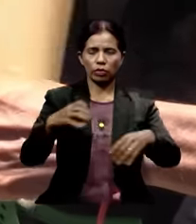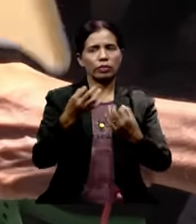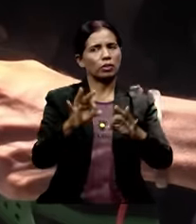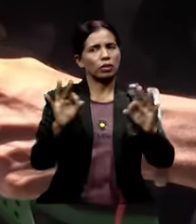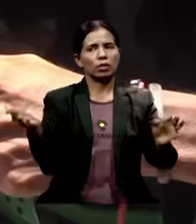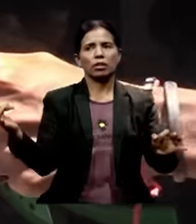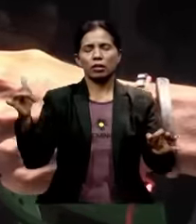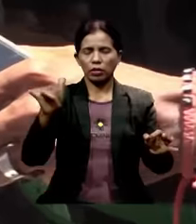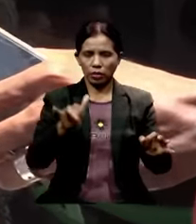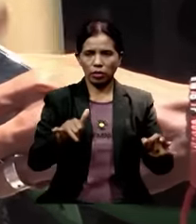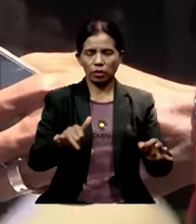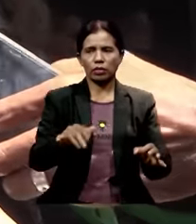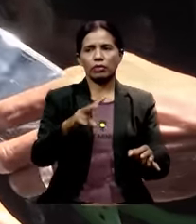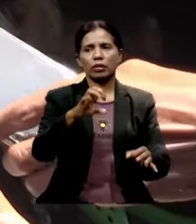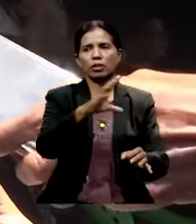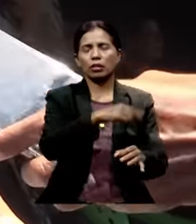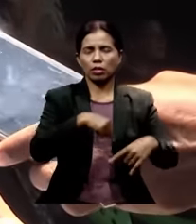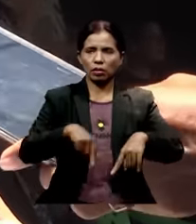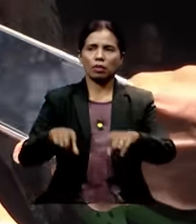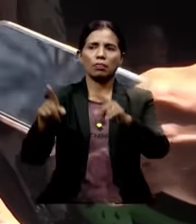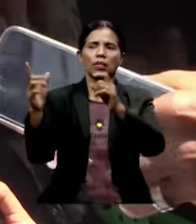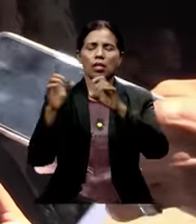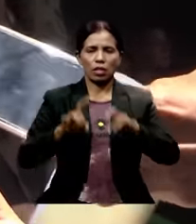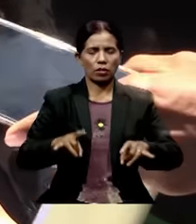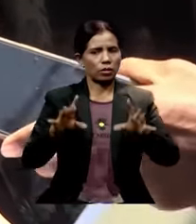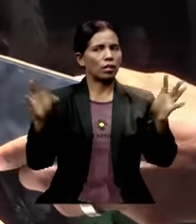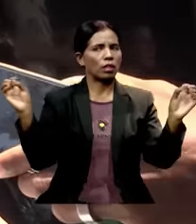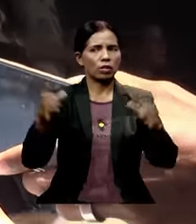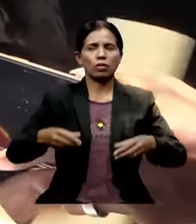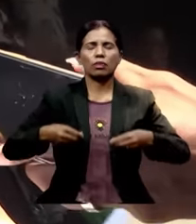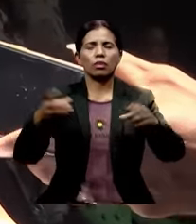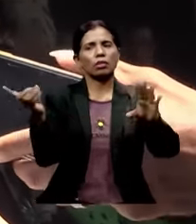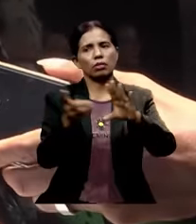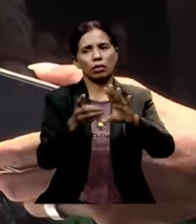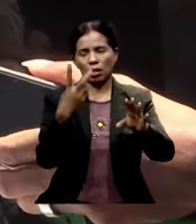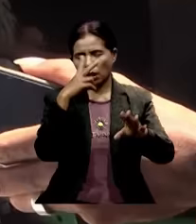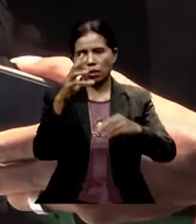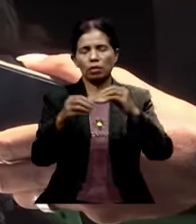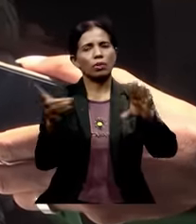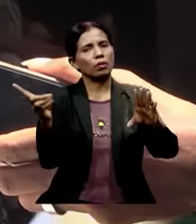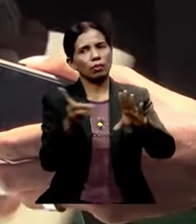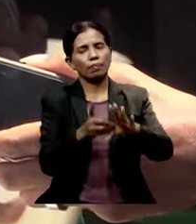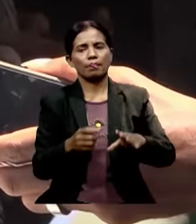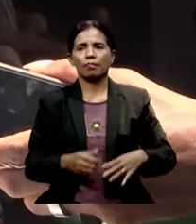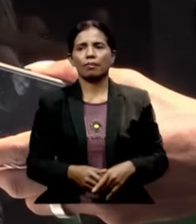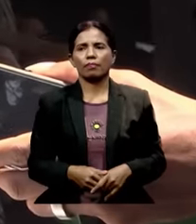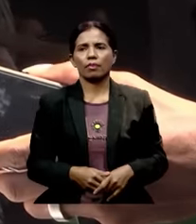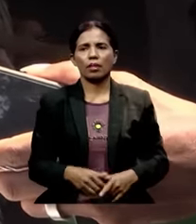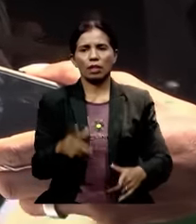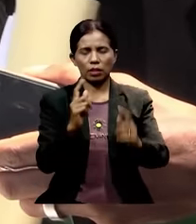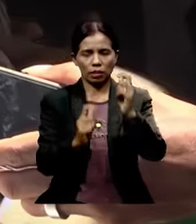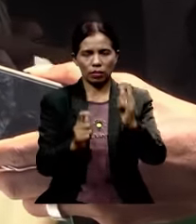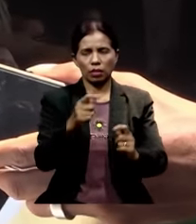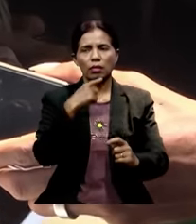Hotu, senhor Vicente Vidigal, vai na Austrália, lá entrega documento Ruma, lá trata documento Ruma. O tribunal questiona